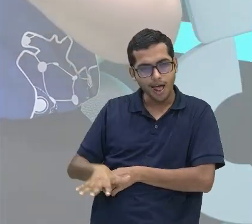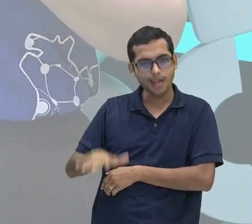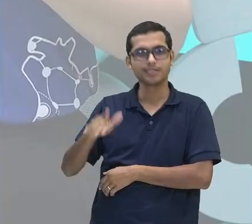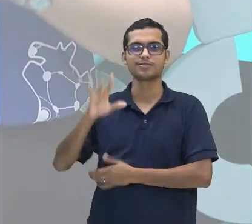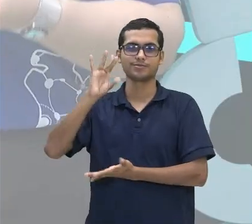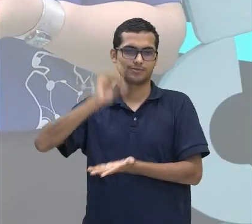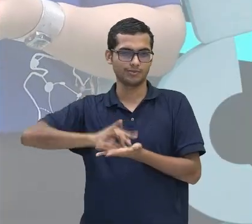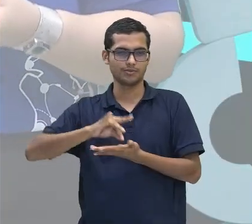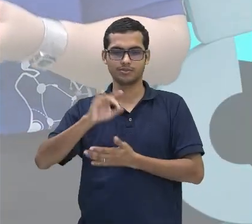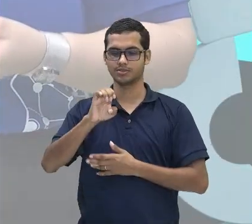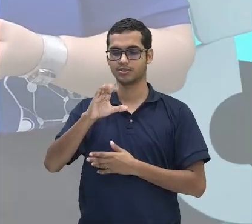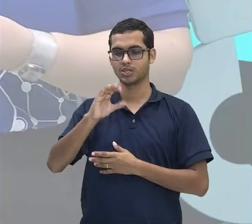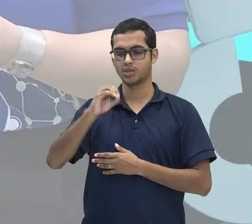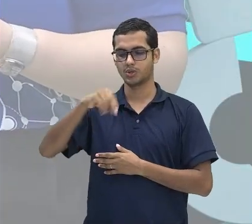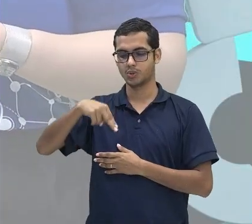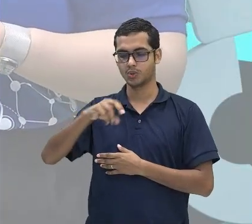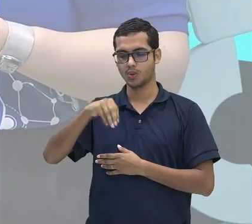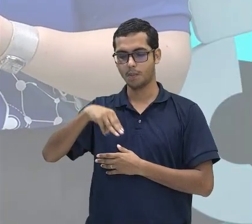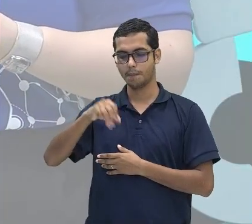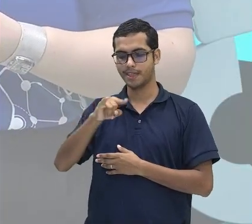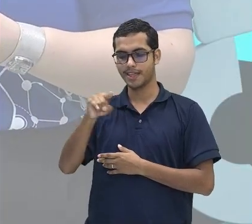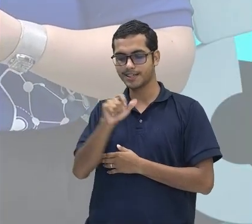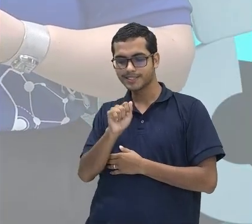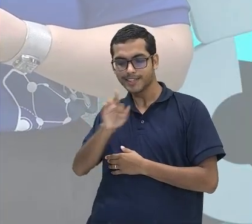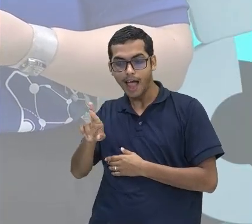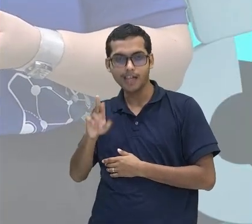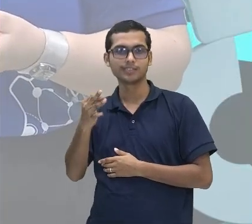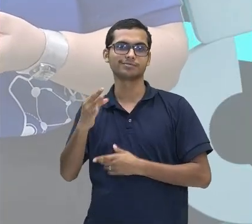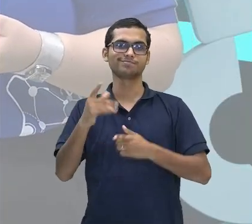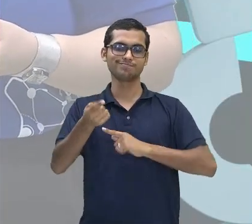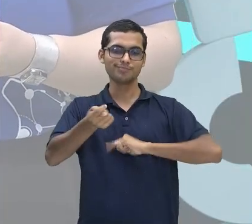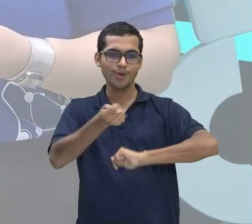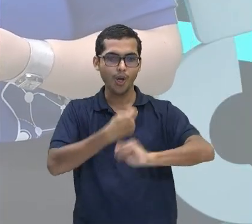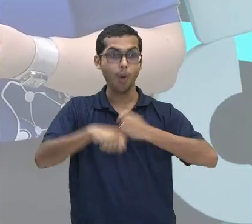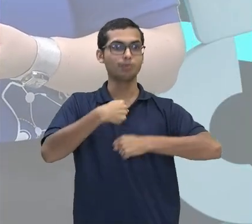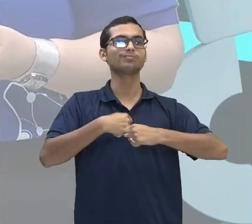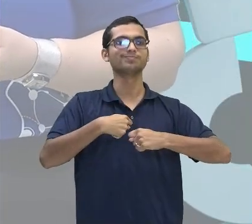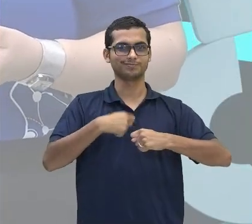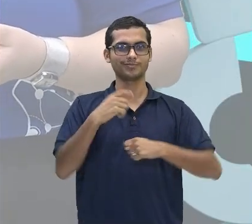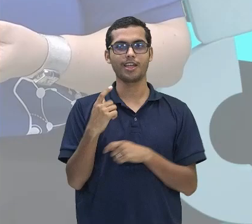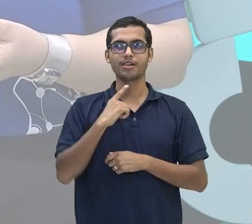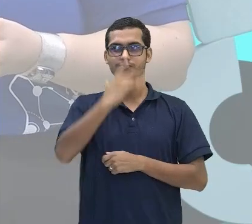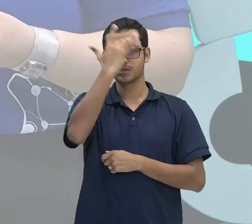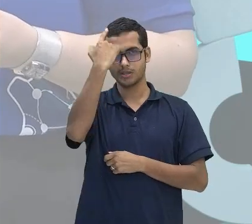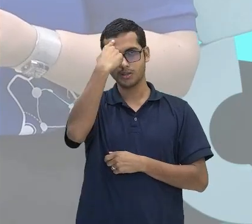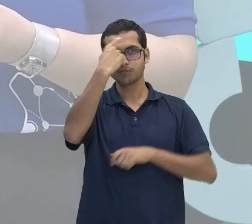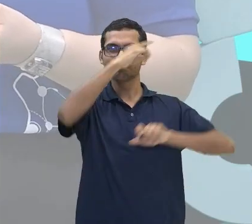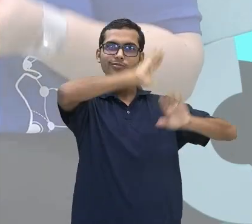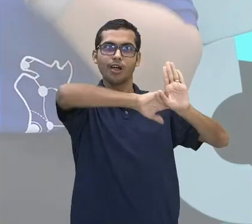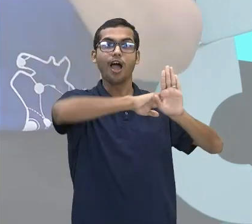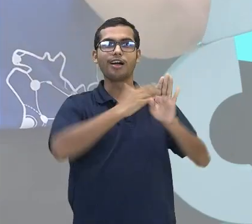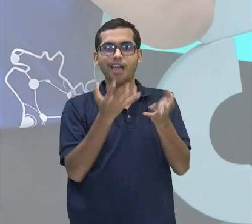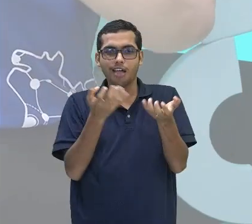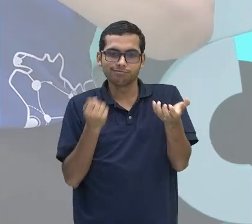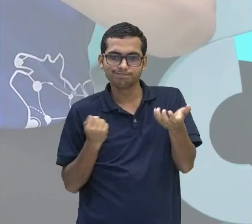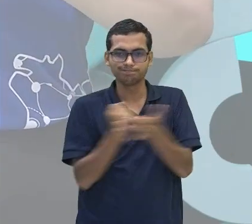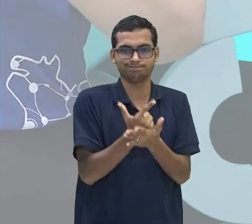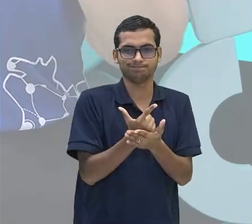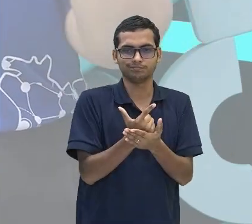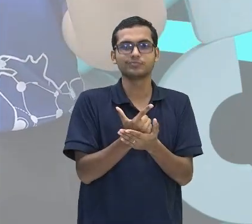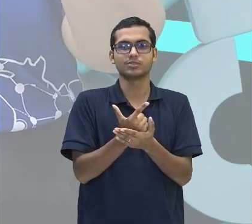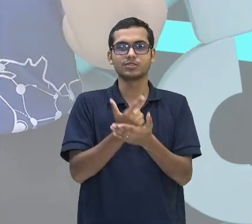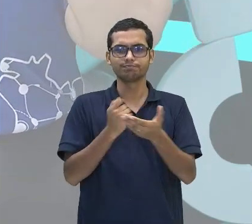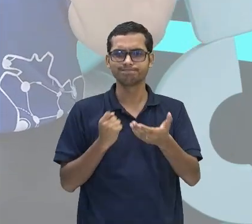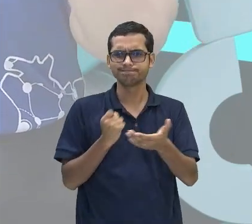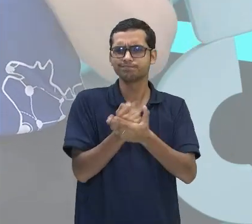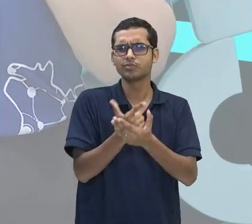te faz um impulso a fazer a primeira ação, que é comprar. Então vejam, é algo que pode sim